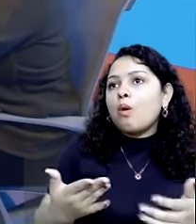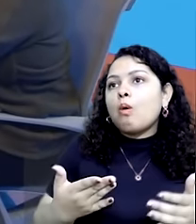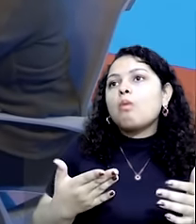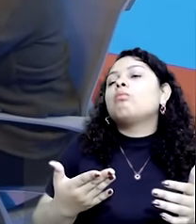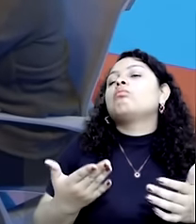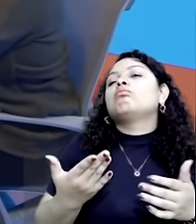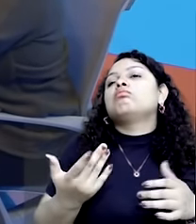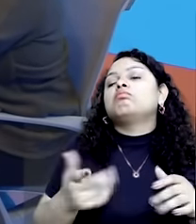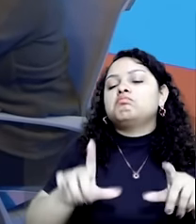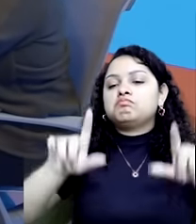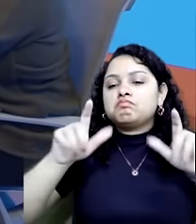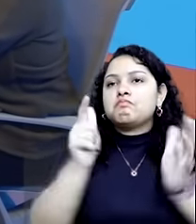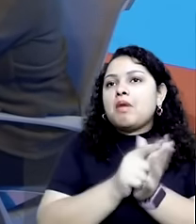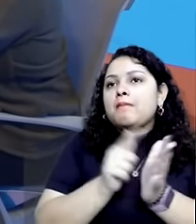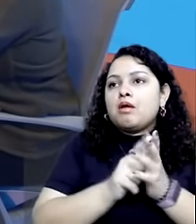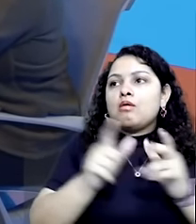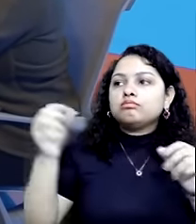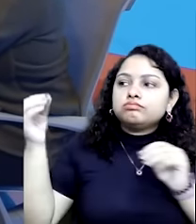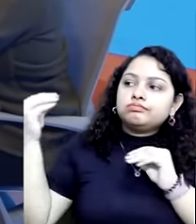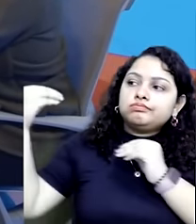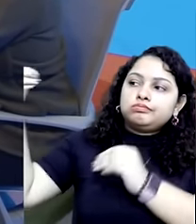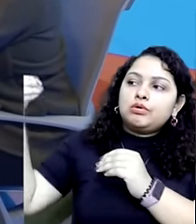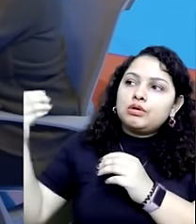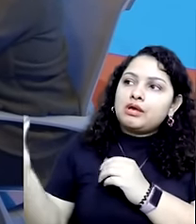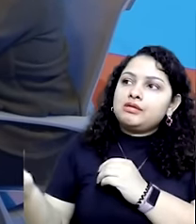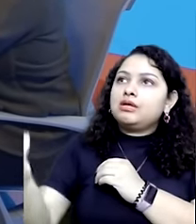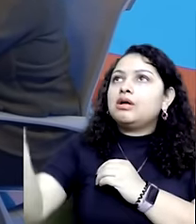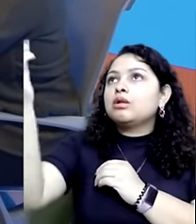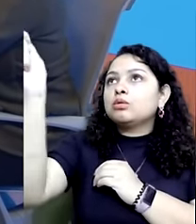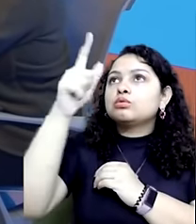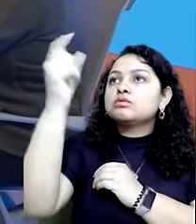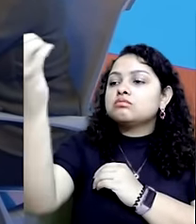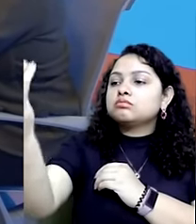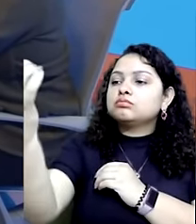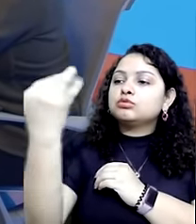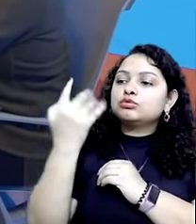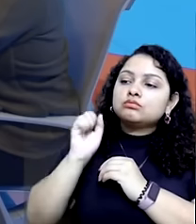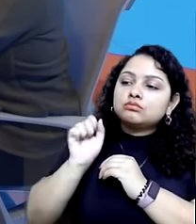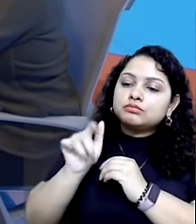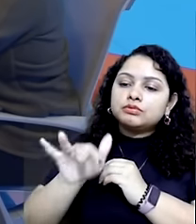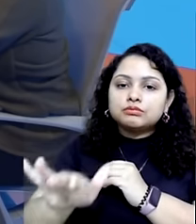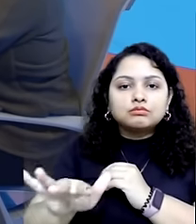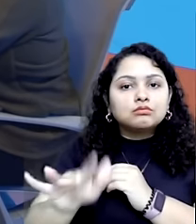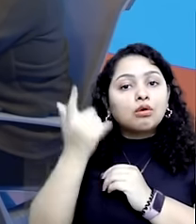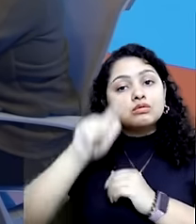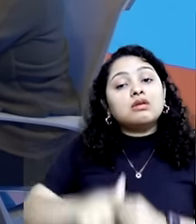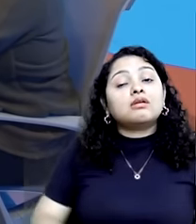rebater e ali com a luz natural mesmo então você consegue nesses nesses